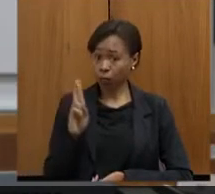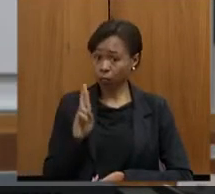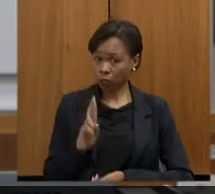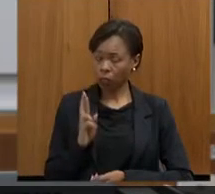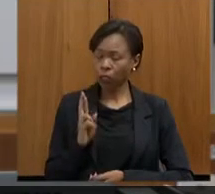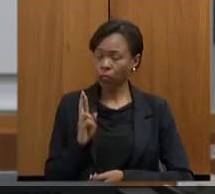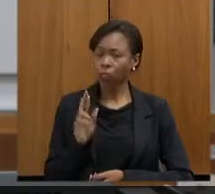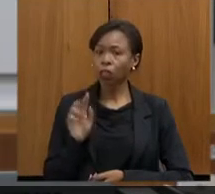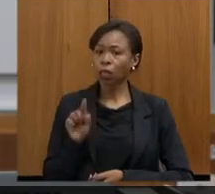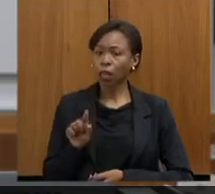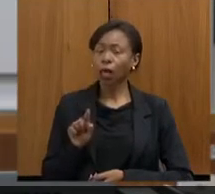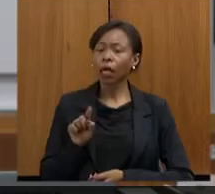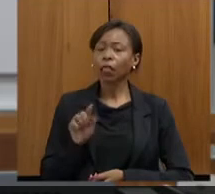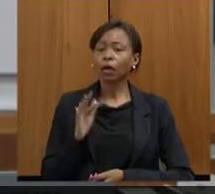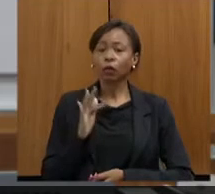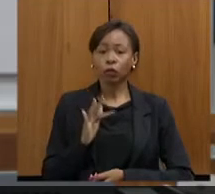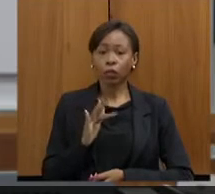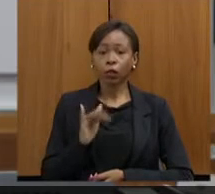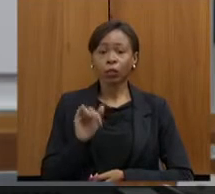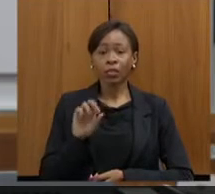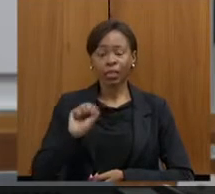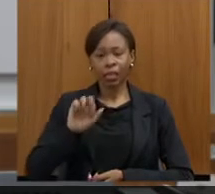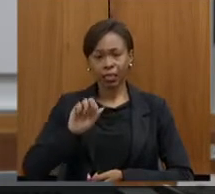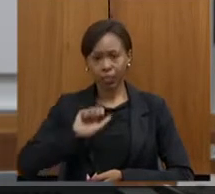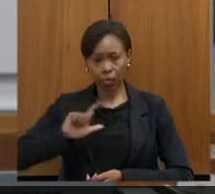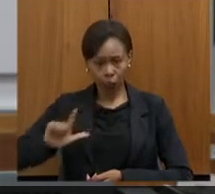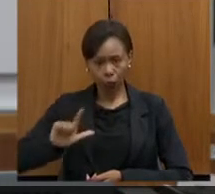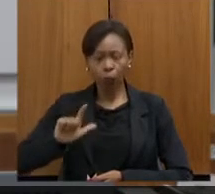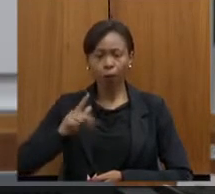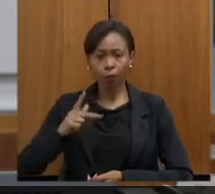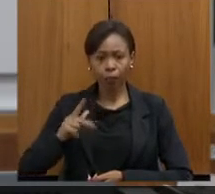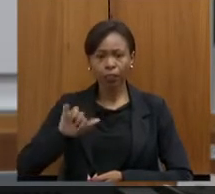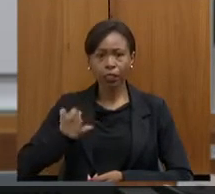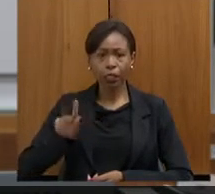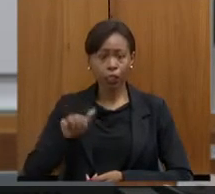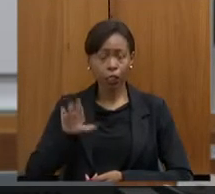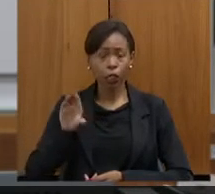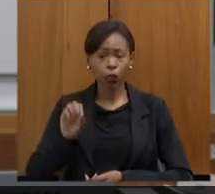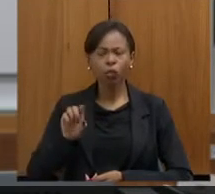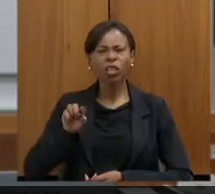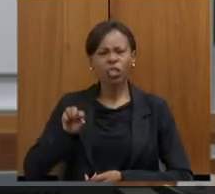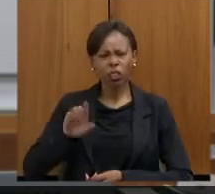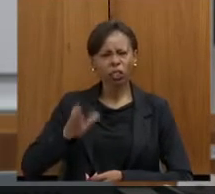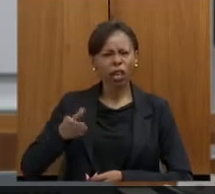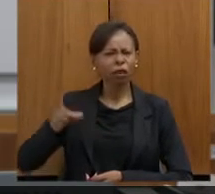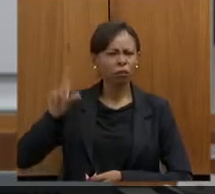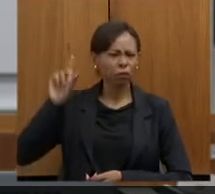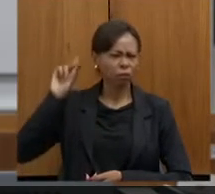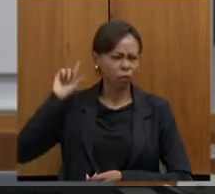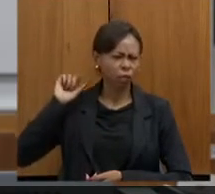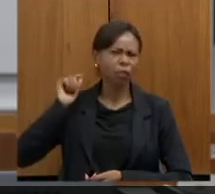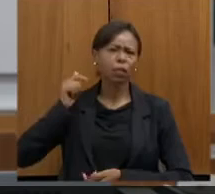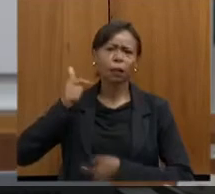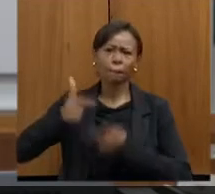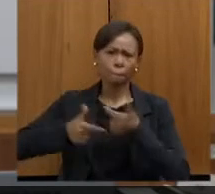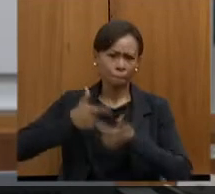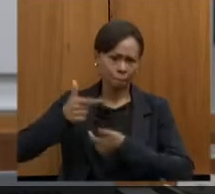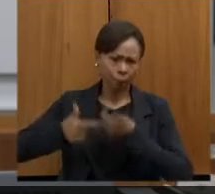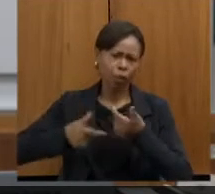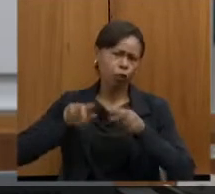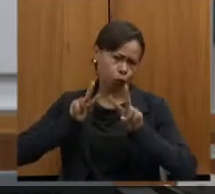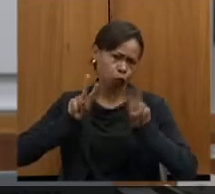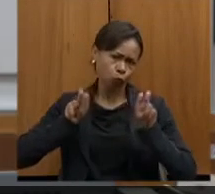uma instituição que trabalha com regularização fundiária antes mesmo da lei atual, desde